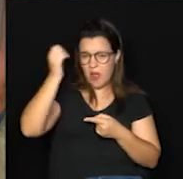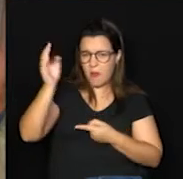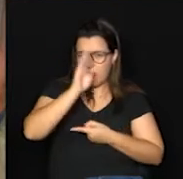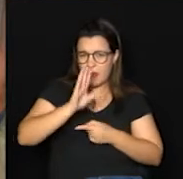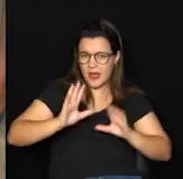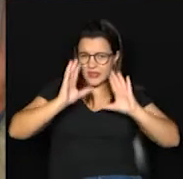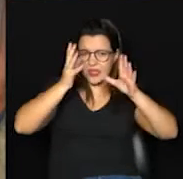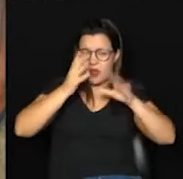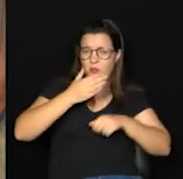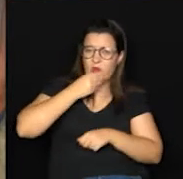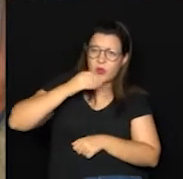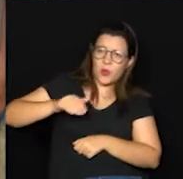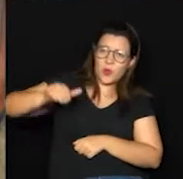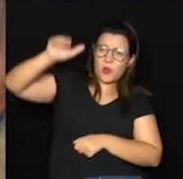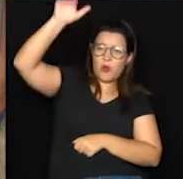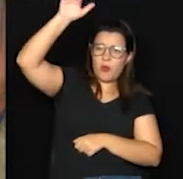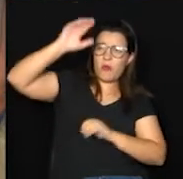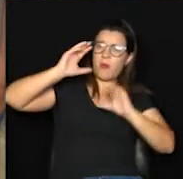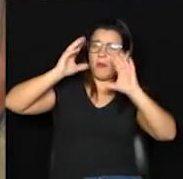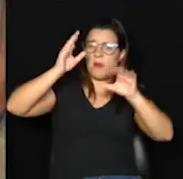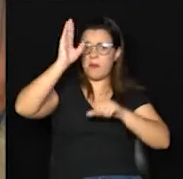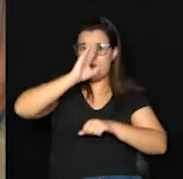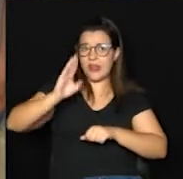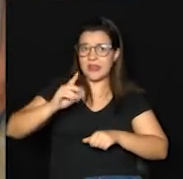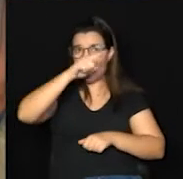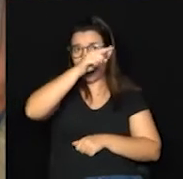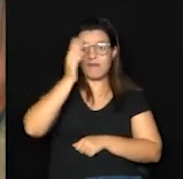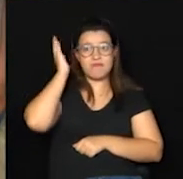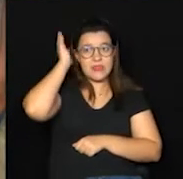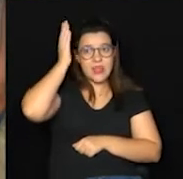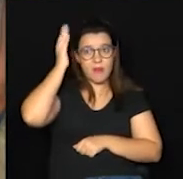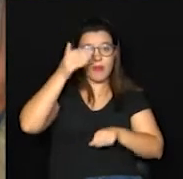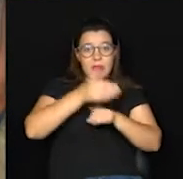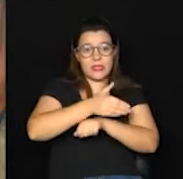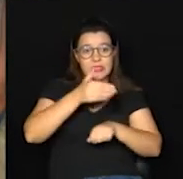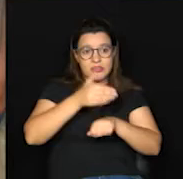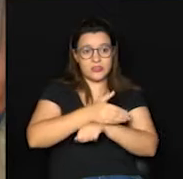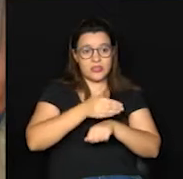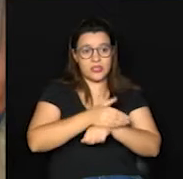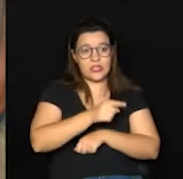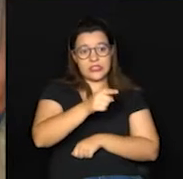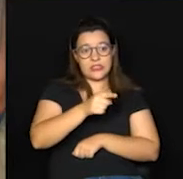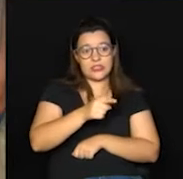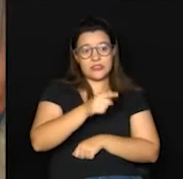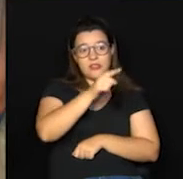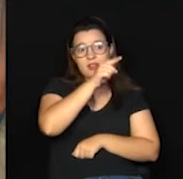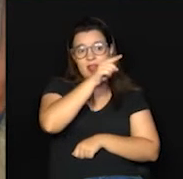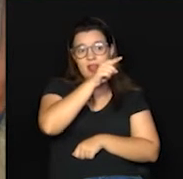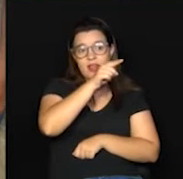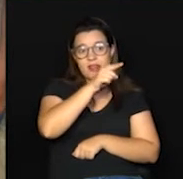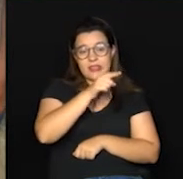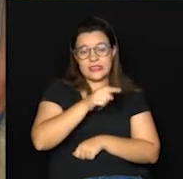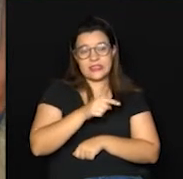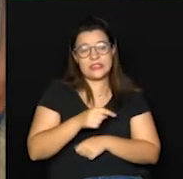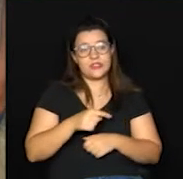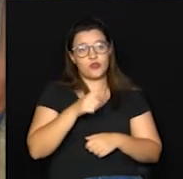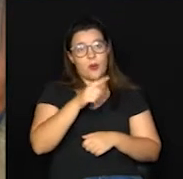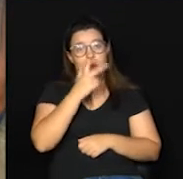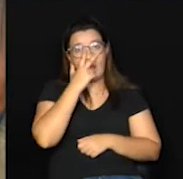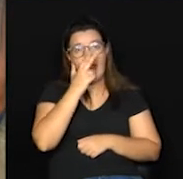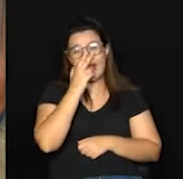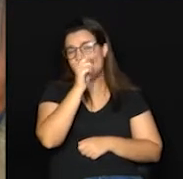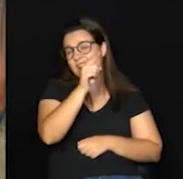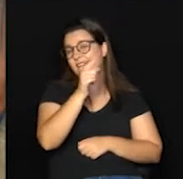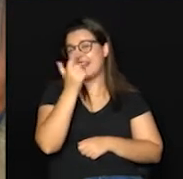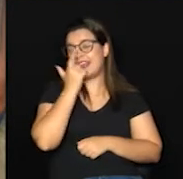de seleção brasileira. É uma mini seleção brasileira lá em Taubaté. Eles eram os favoritos. Eles terminaram a primeira fase